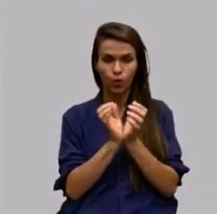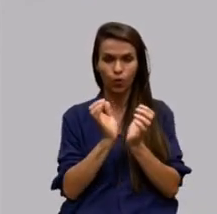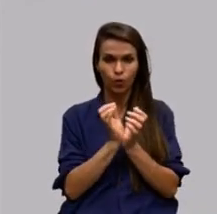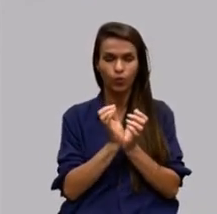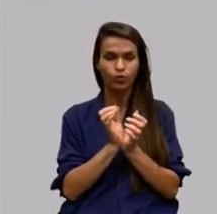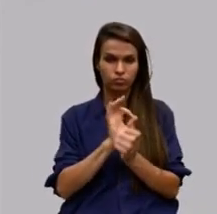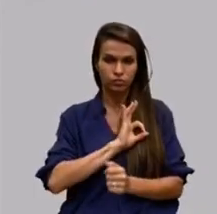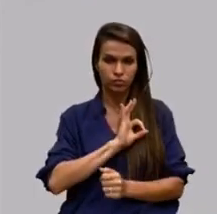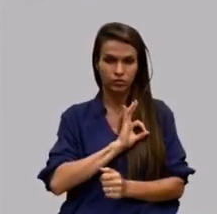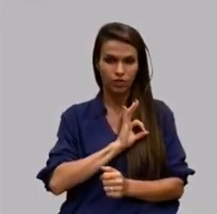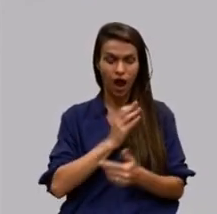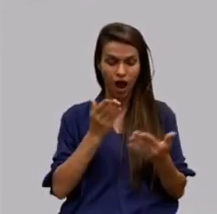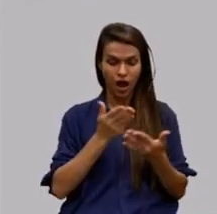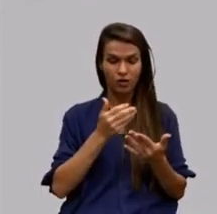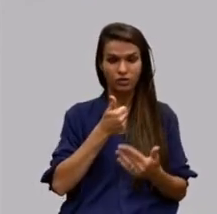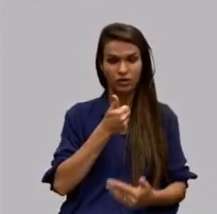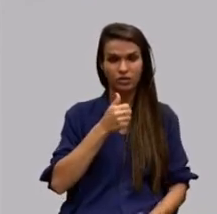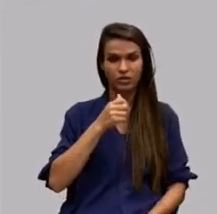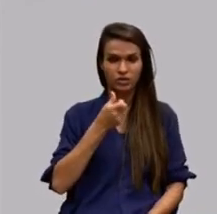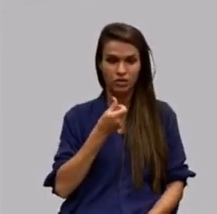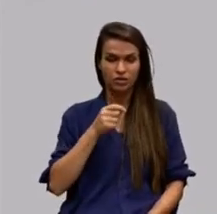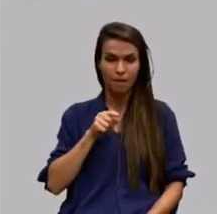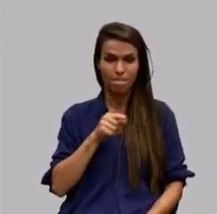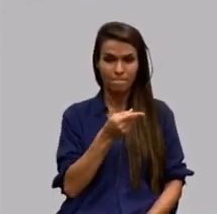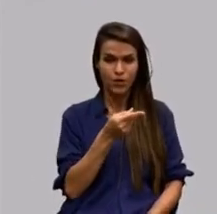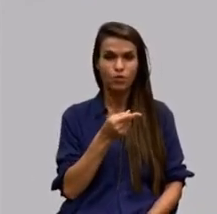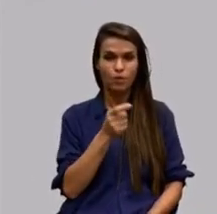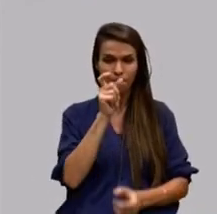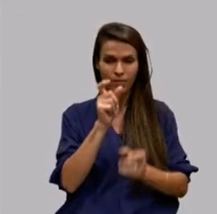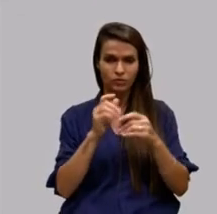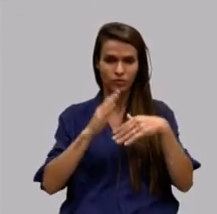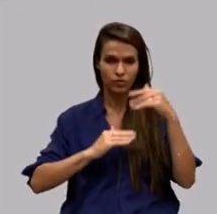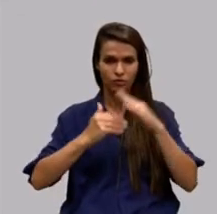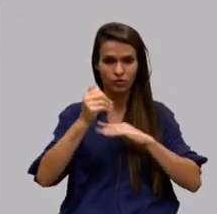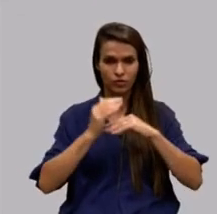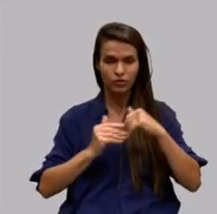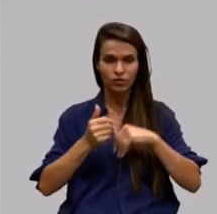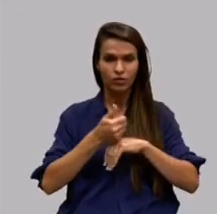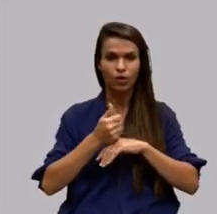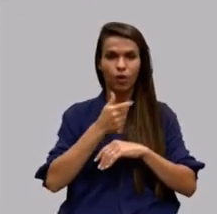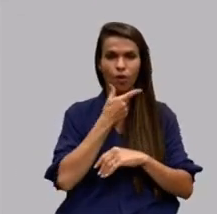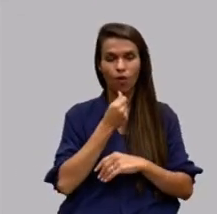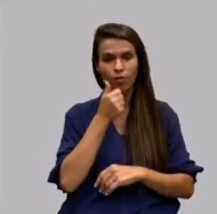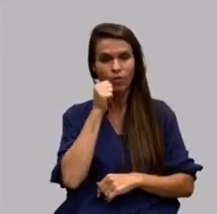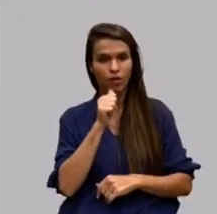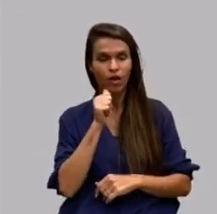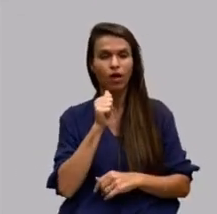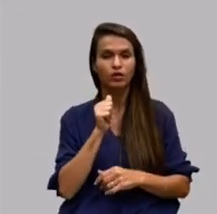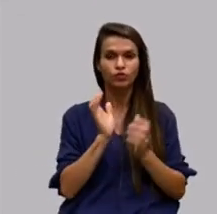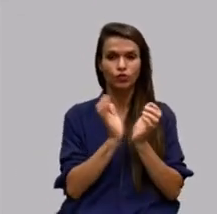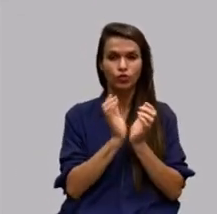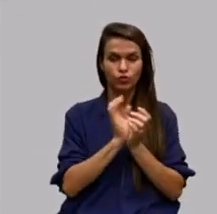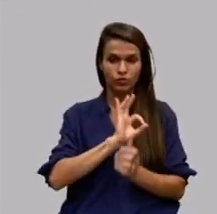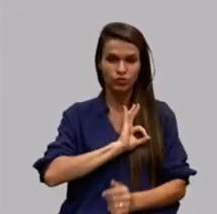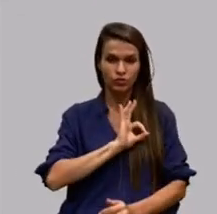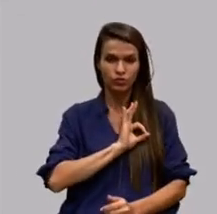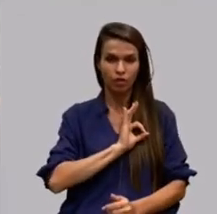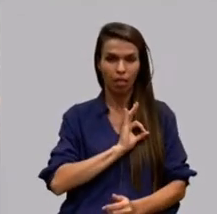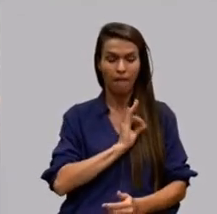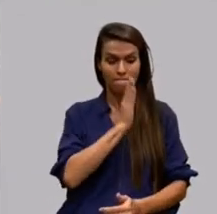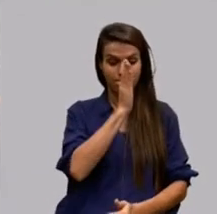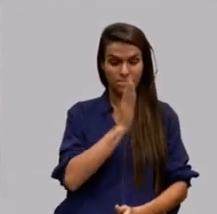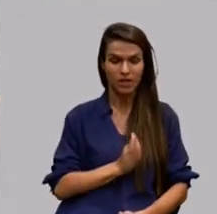momento, temos 16 mil homens somente, 16 mil homens e mulheres na brigada militar. Metade, menos da